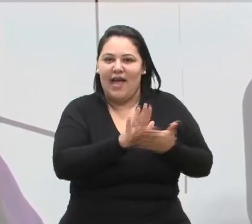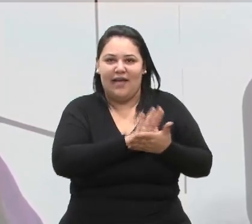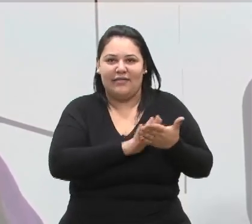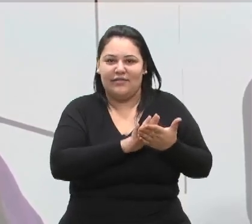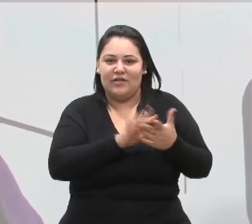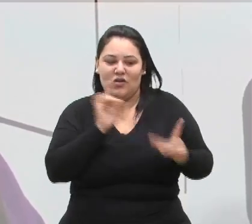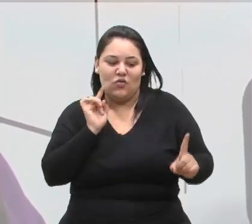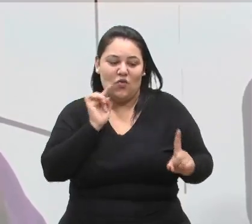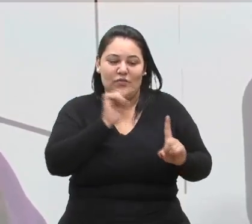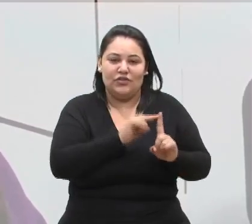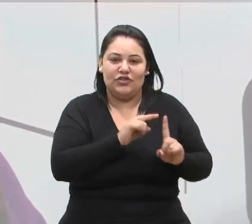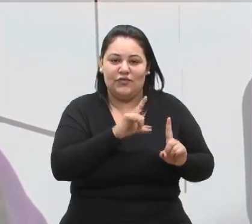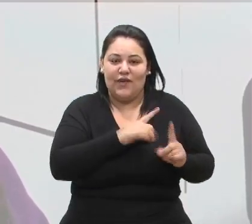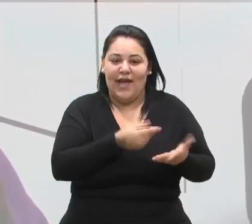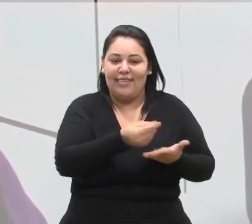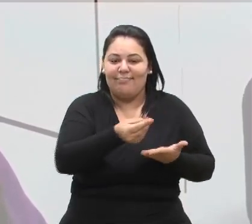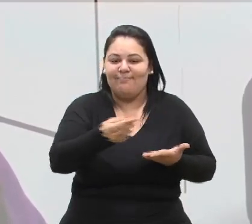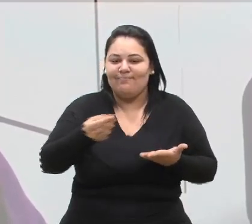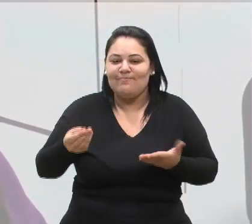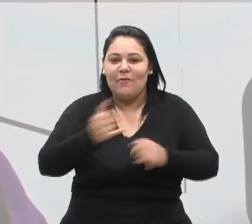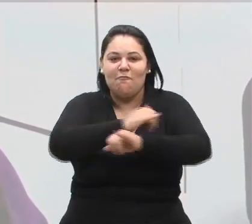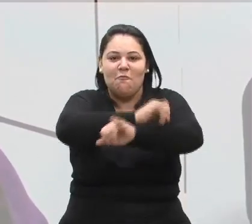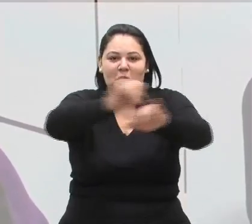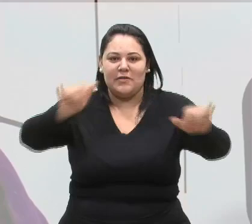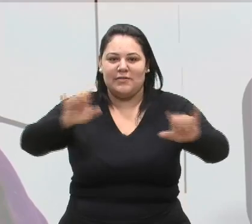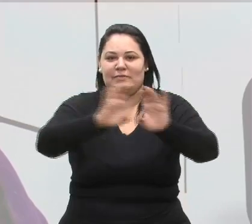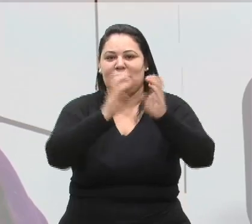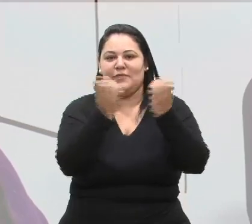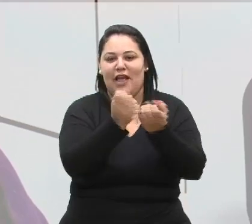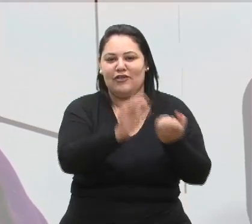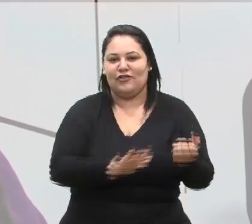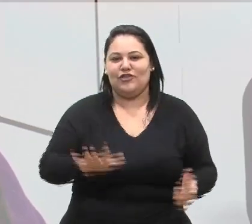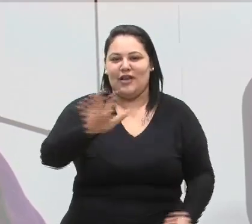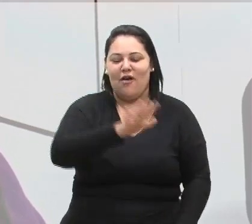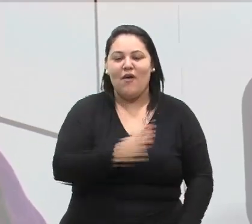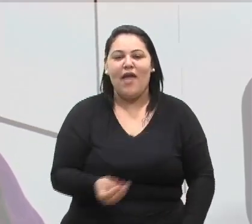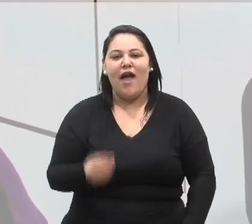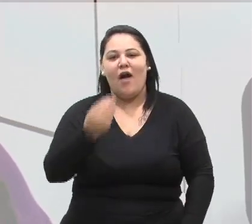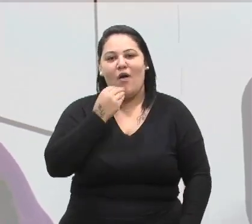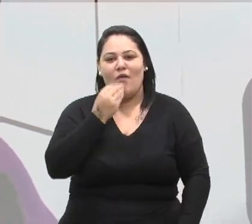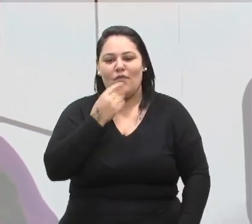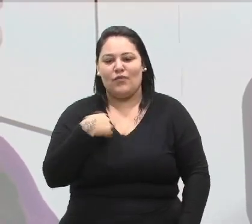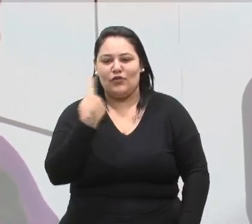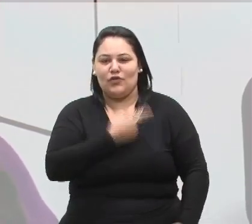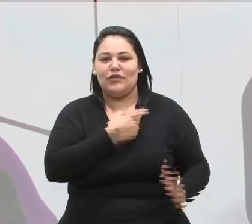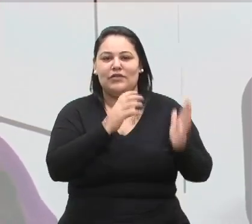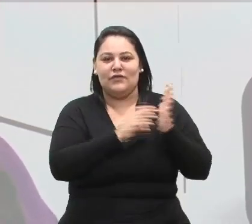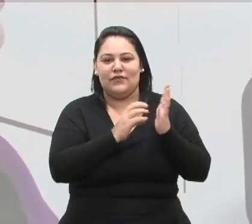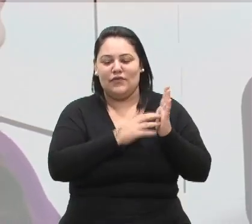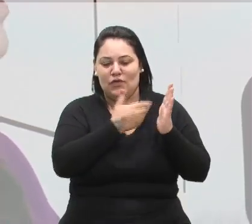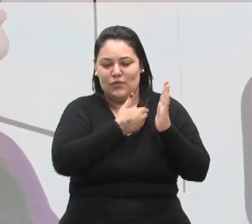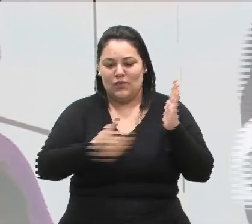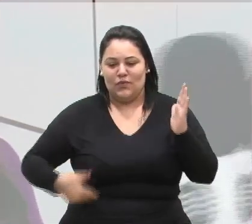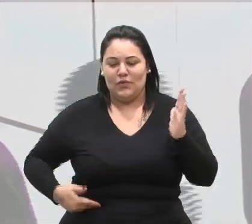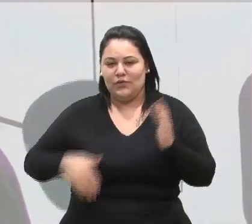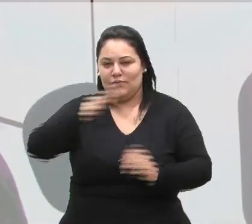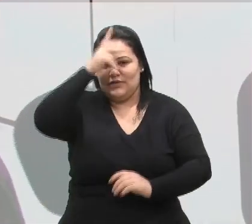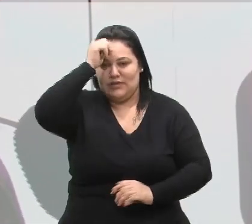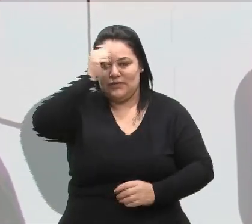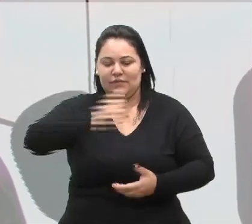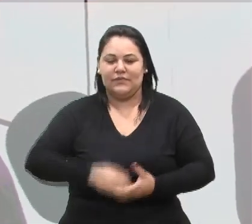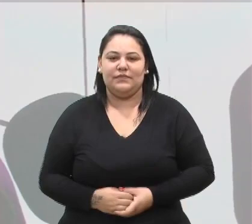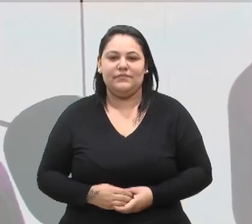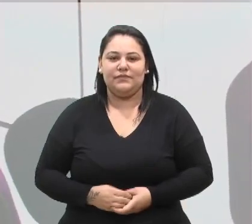realmente levar informações para a comunidade em geral e, claro, também para os nossos servidores públicos do município. Você